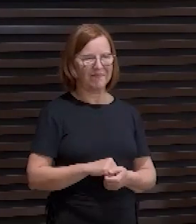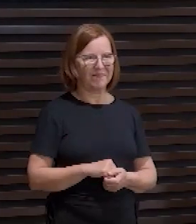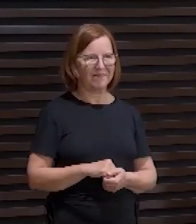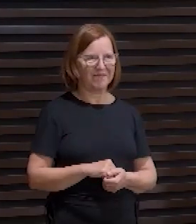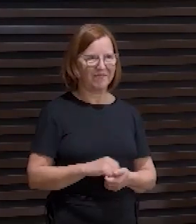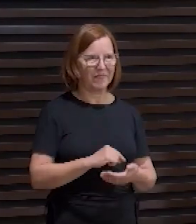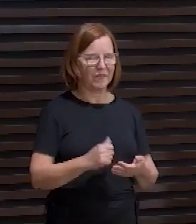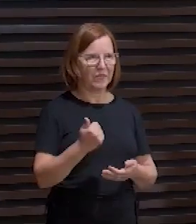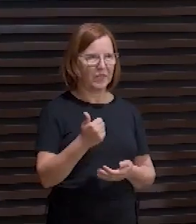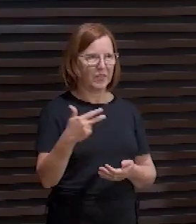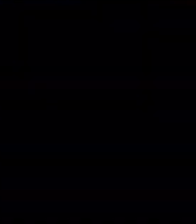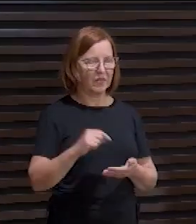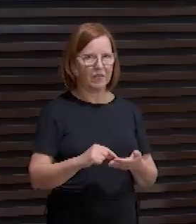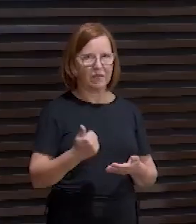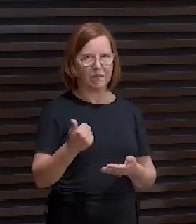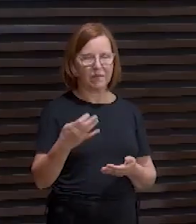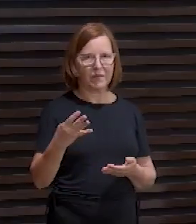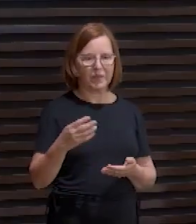13 a 14, Paulo escreve assim: